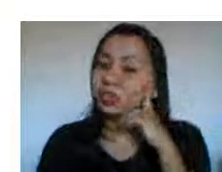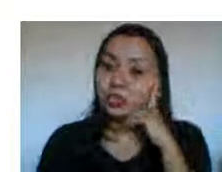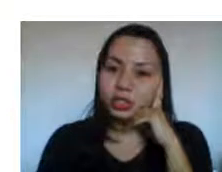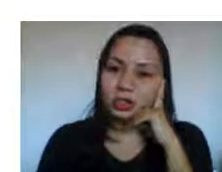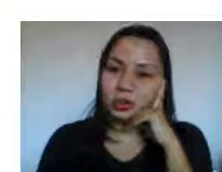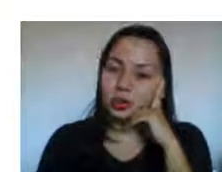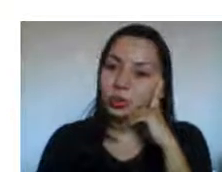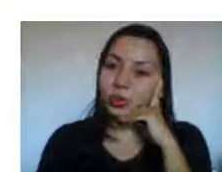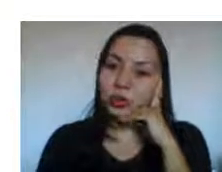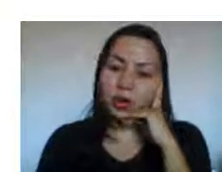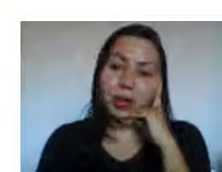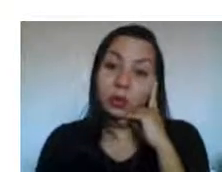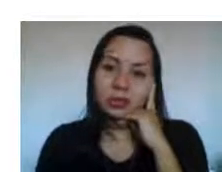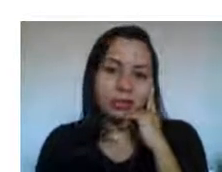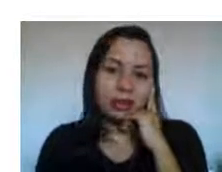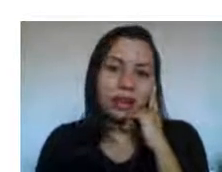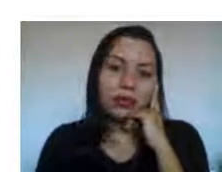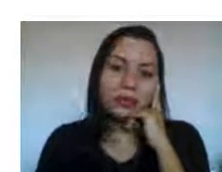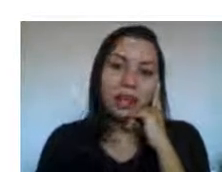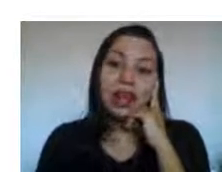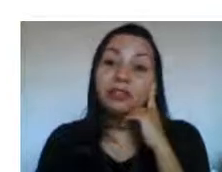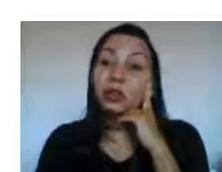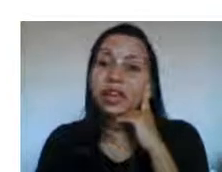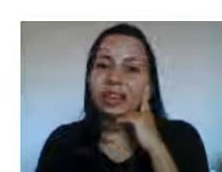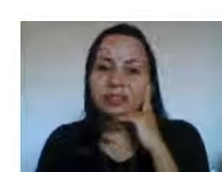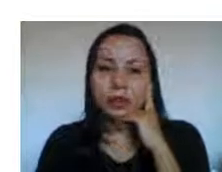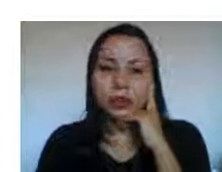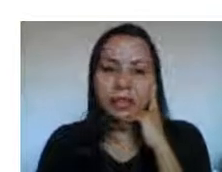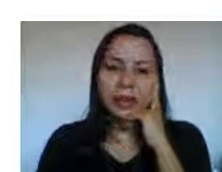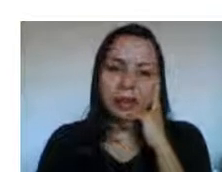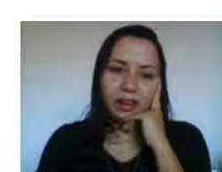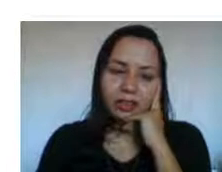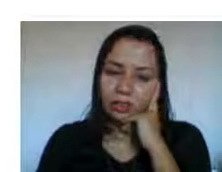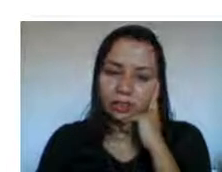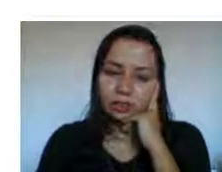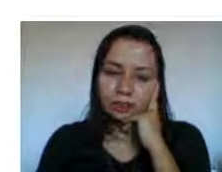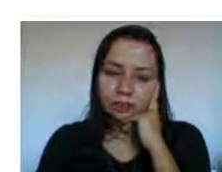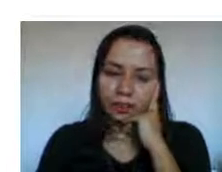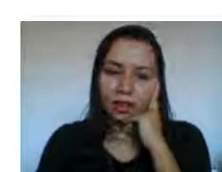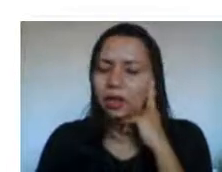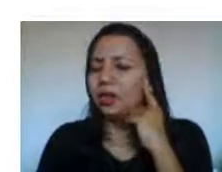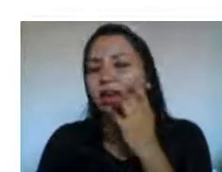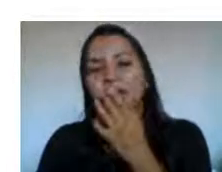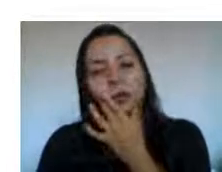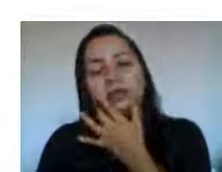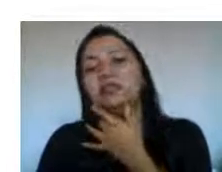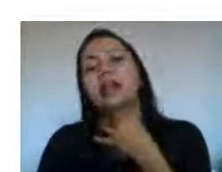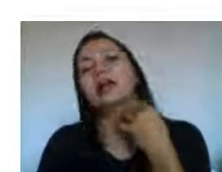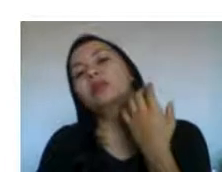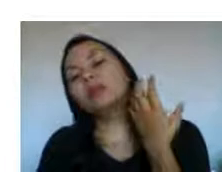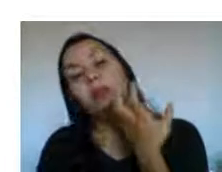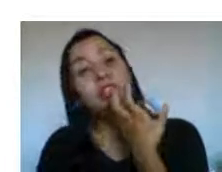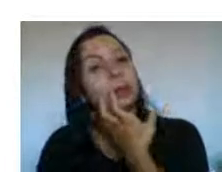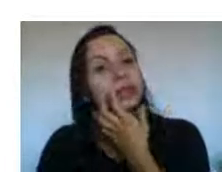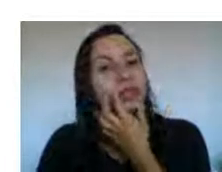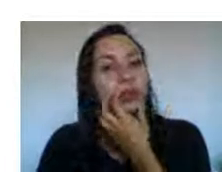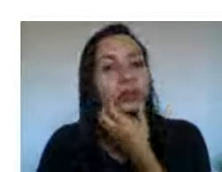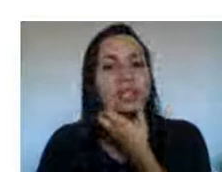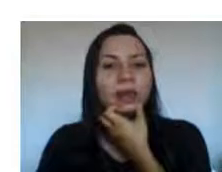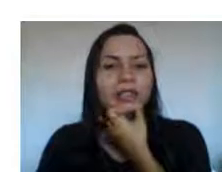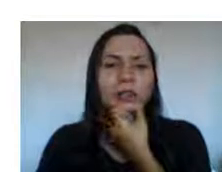a atingir a sua estrutura conservada, a voltar a ser o que era antes. E aí eu